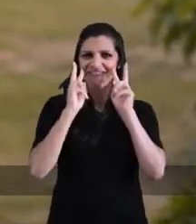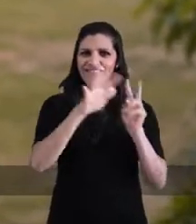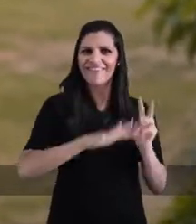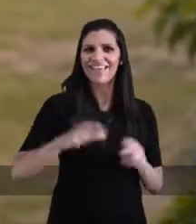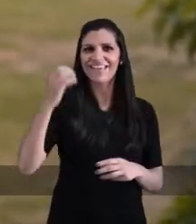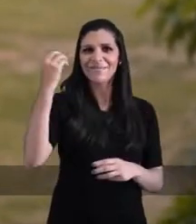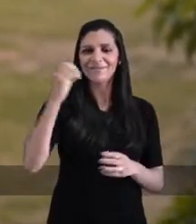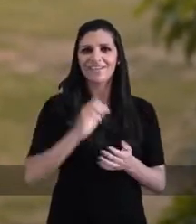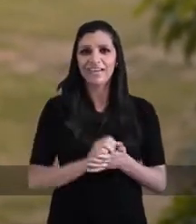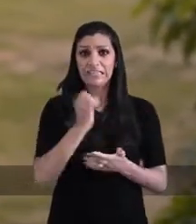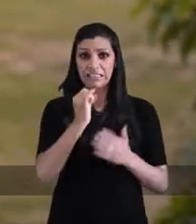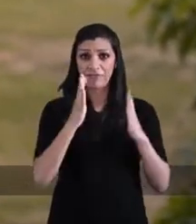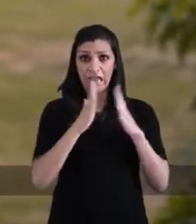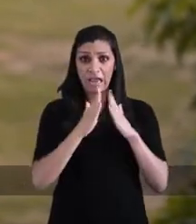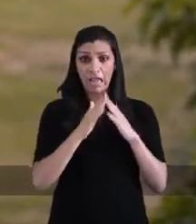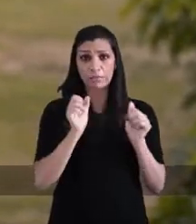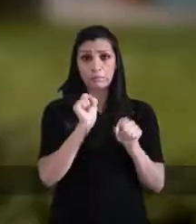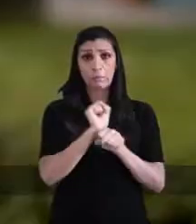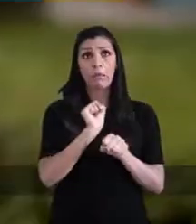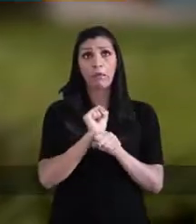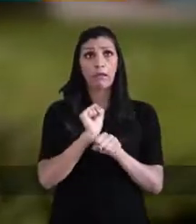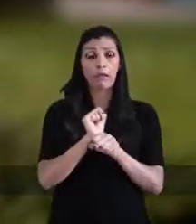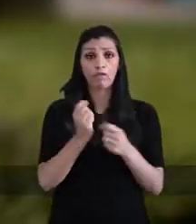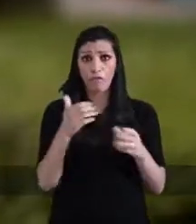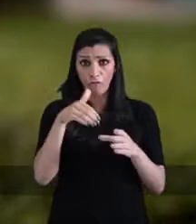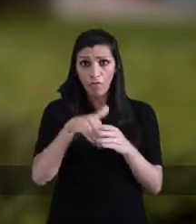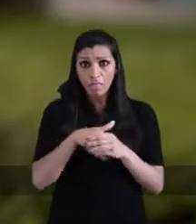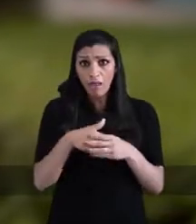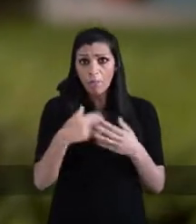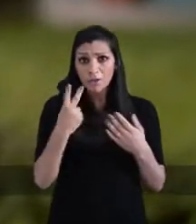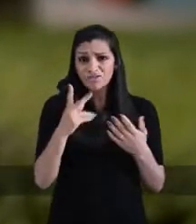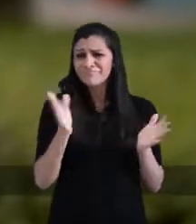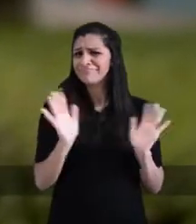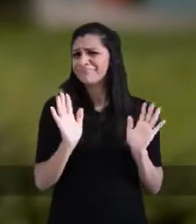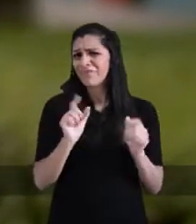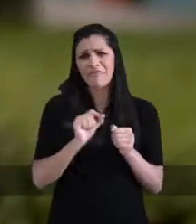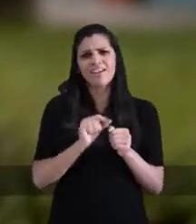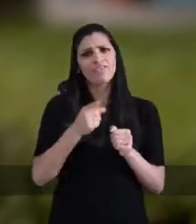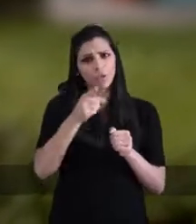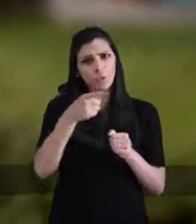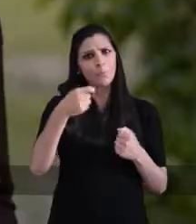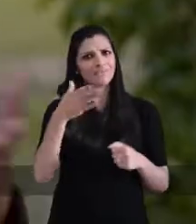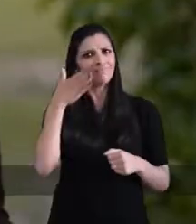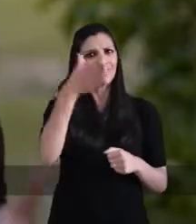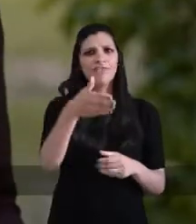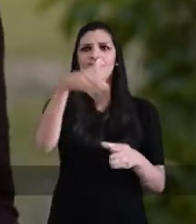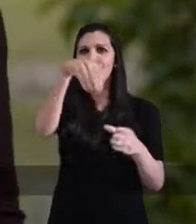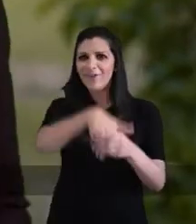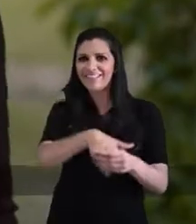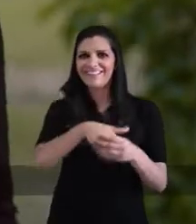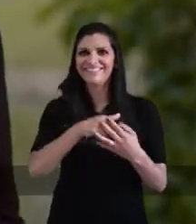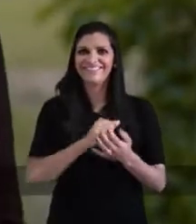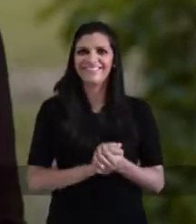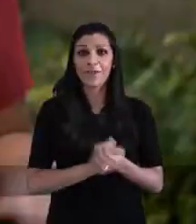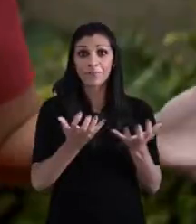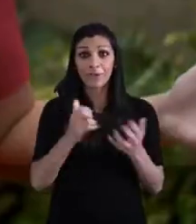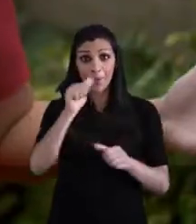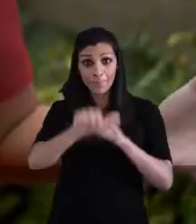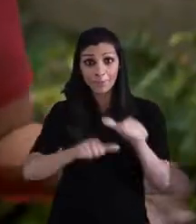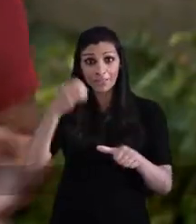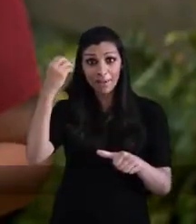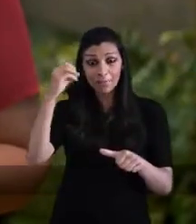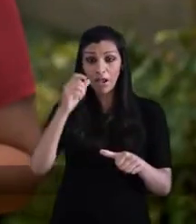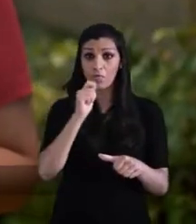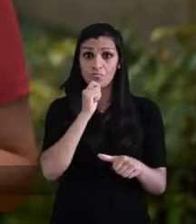votar no primeiro turno? Tu tá ajudando os mesmos de sempre. Se não votou no primeiro turno, vote agora. Se votou, vota de novo. Faça